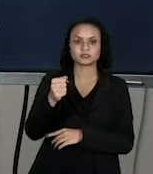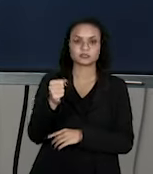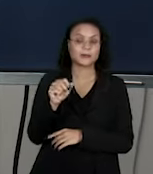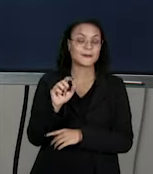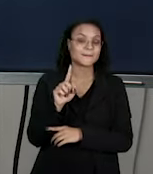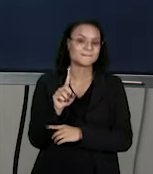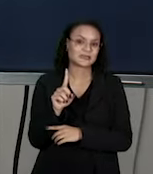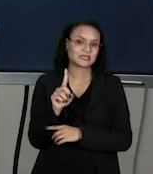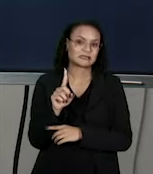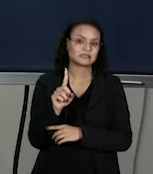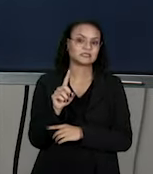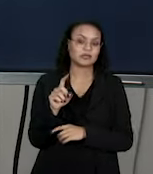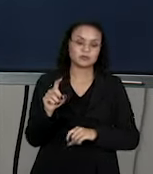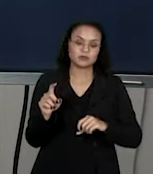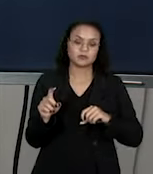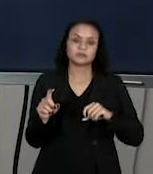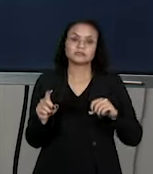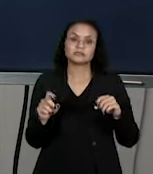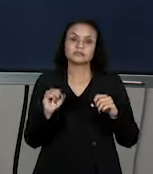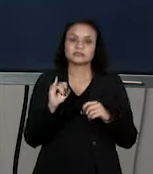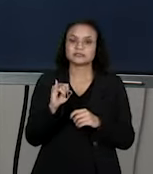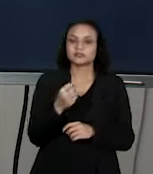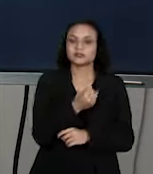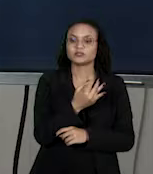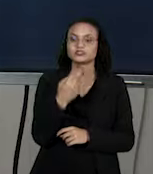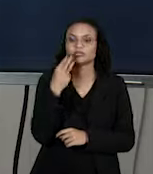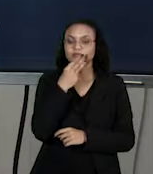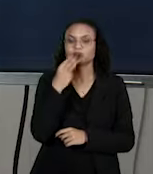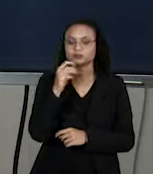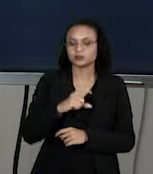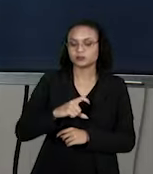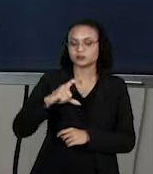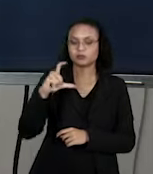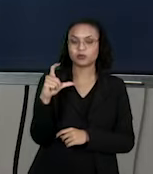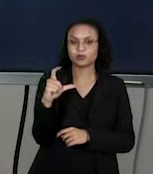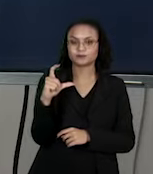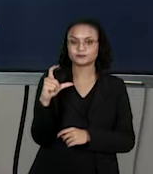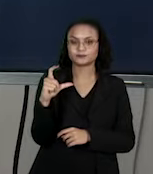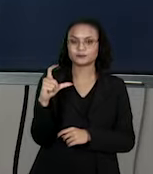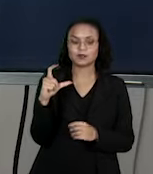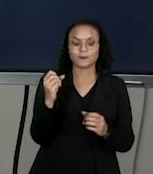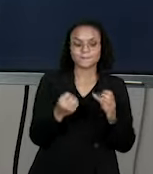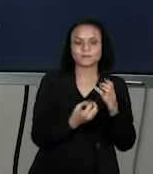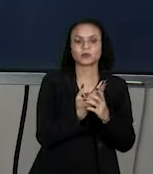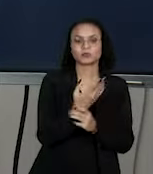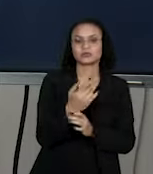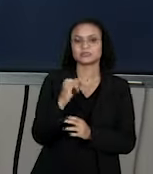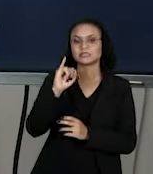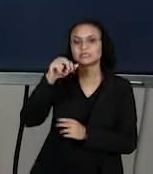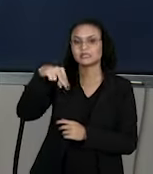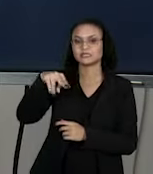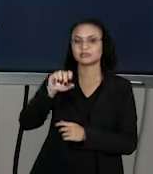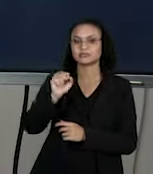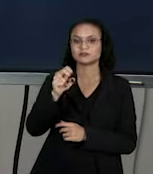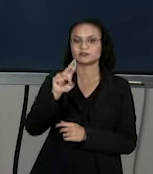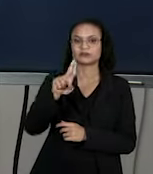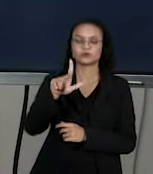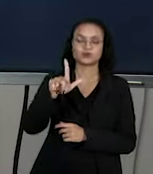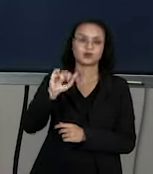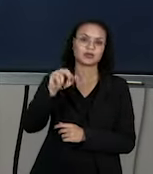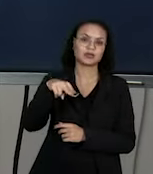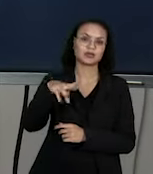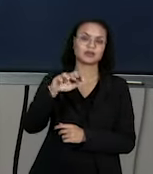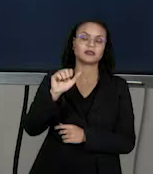insulina produzida vai ser maior para que a célula consiga absorver mais essa glicose, né,